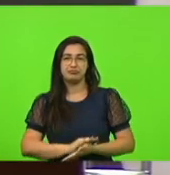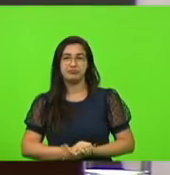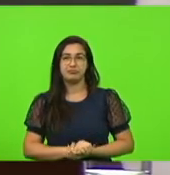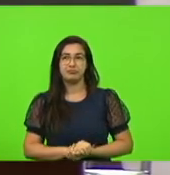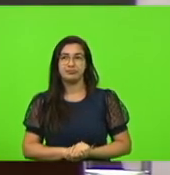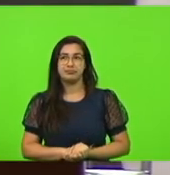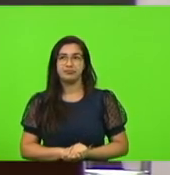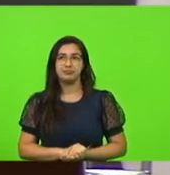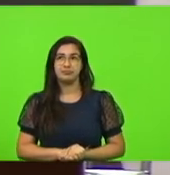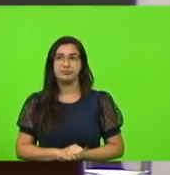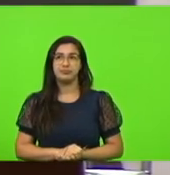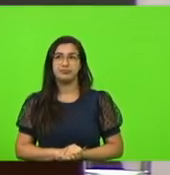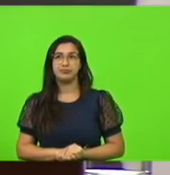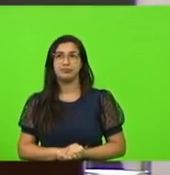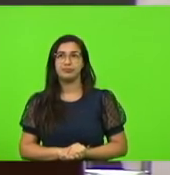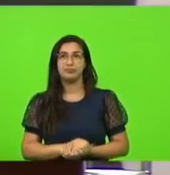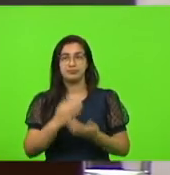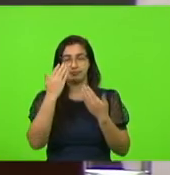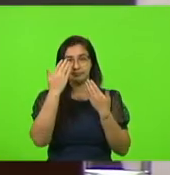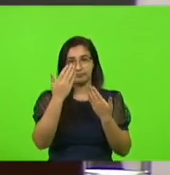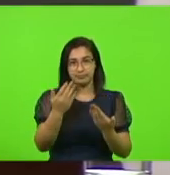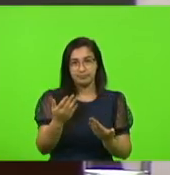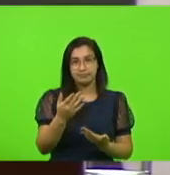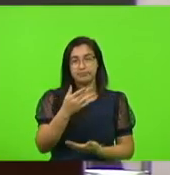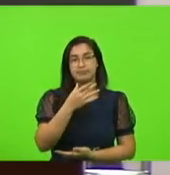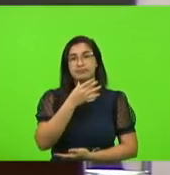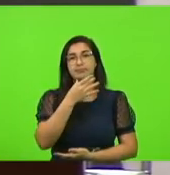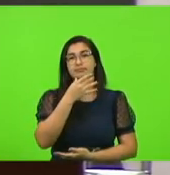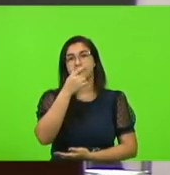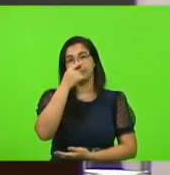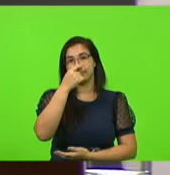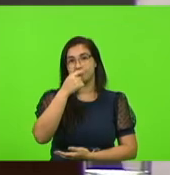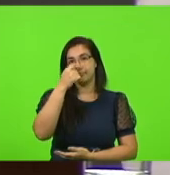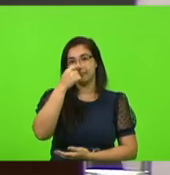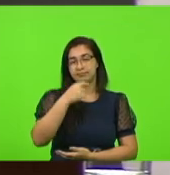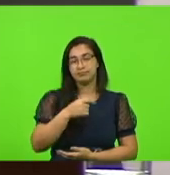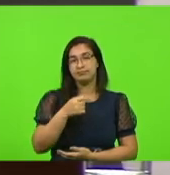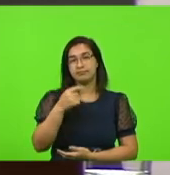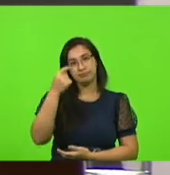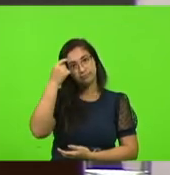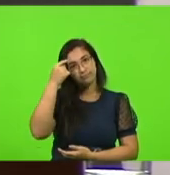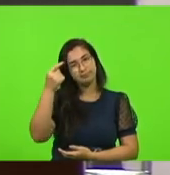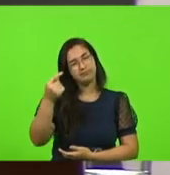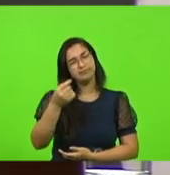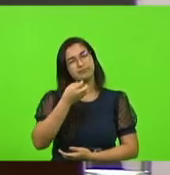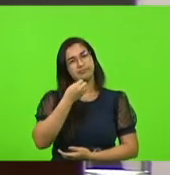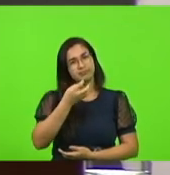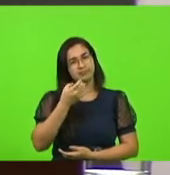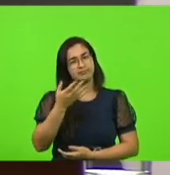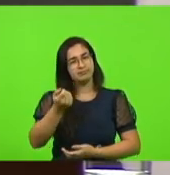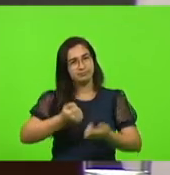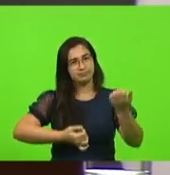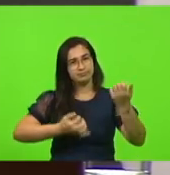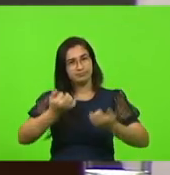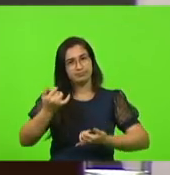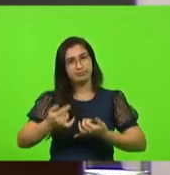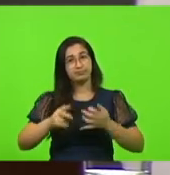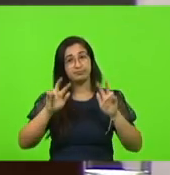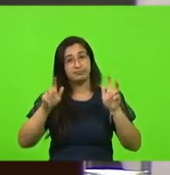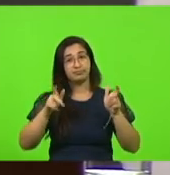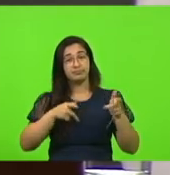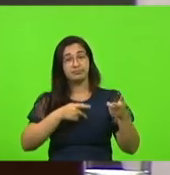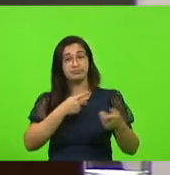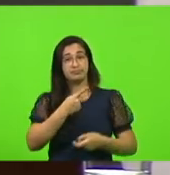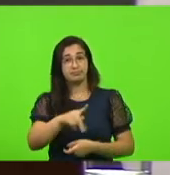Obrigado, deputado Maurício Kudillac. Muito bom e bem lembrado a sua colocação aí para que haja esse ajuste, né? Principalmente a questão dos professores, foi